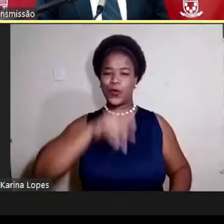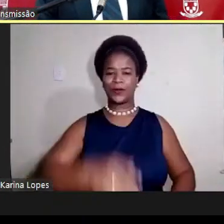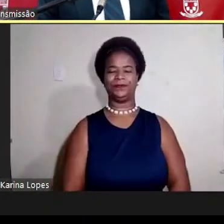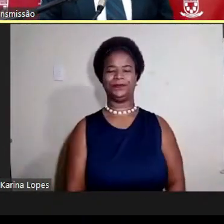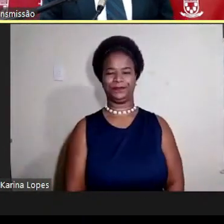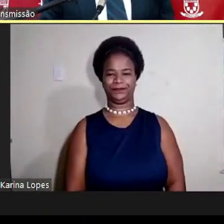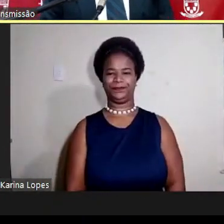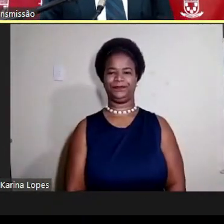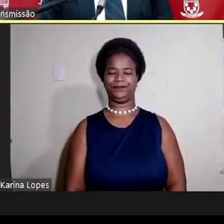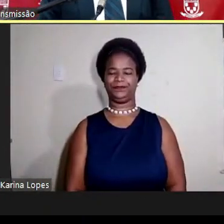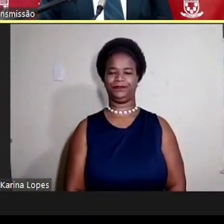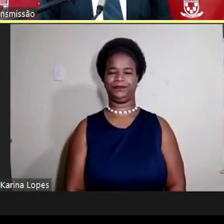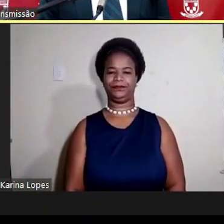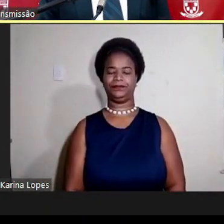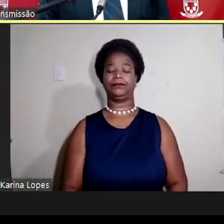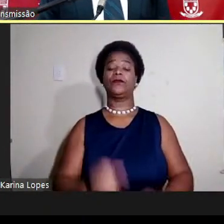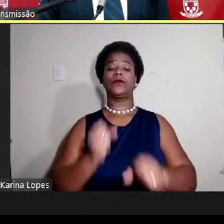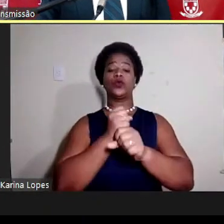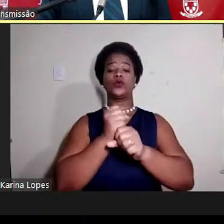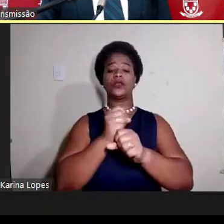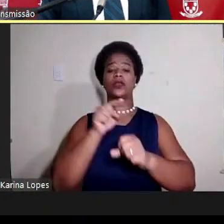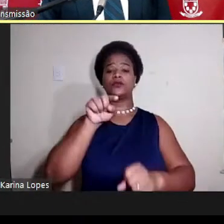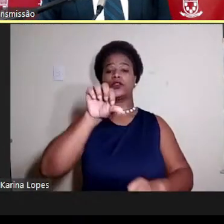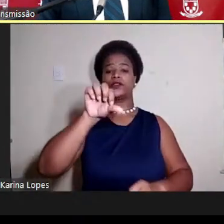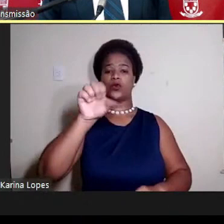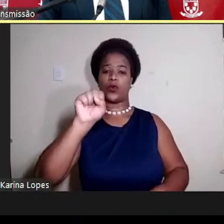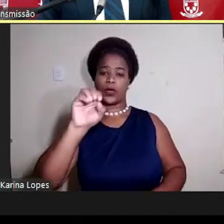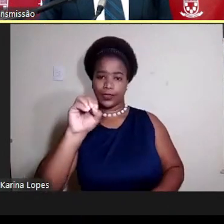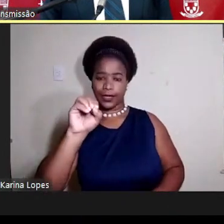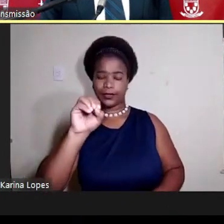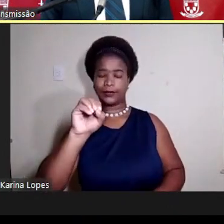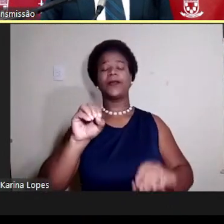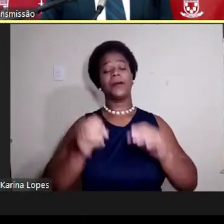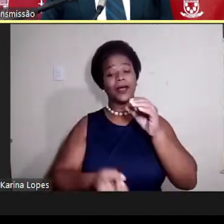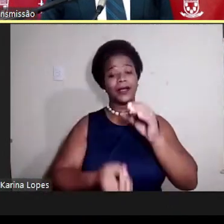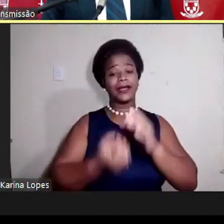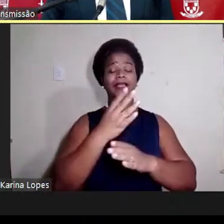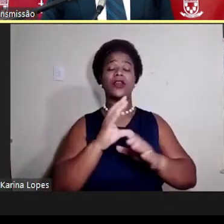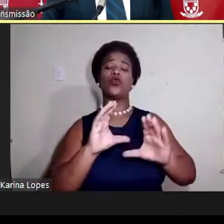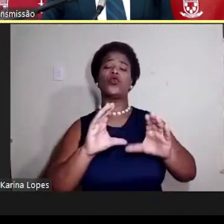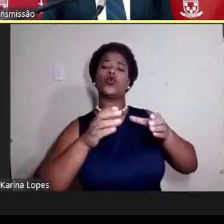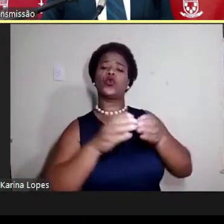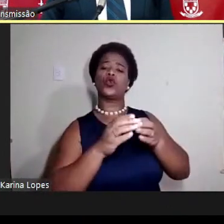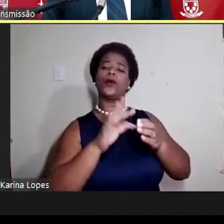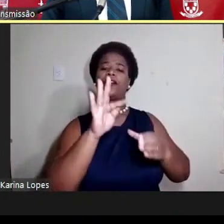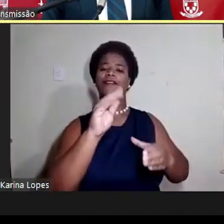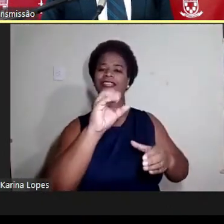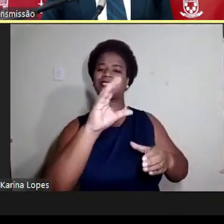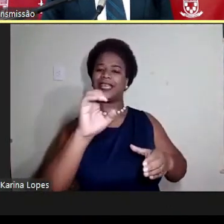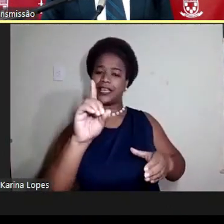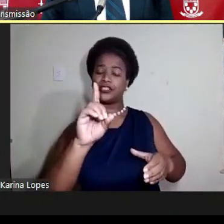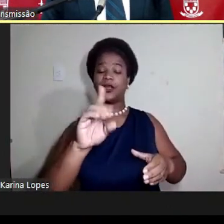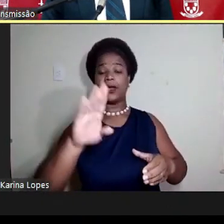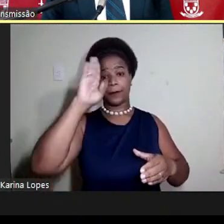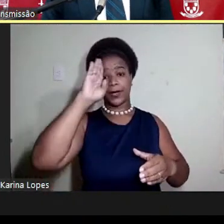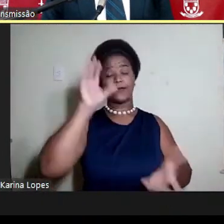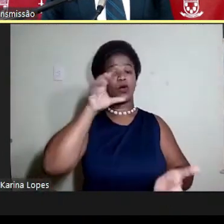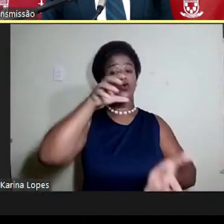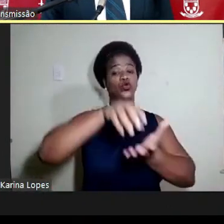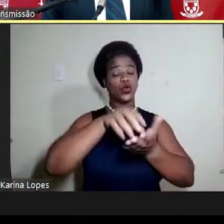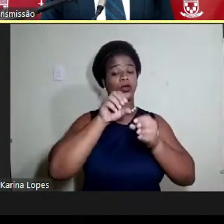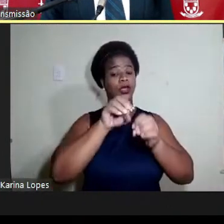Nos anos 80, e para a criação dos núcleos da FACED, especialmente para a criação do Núcleo de Educação em Ciência,